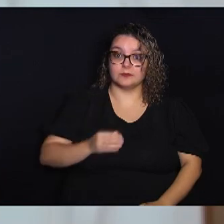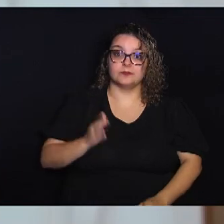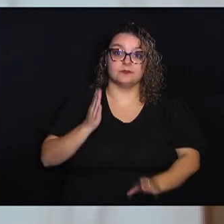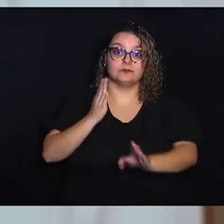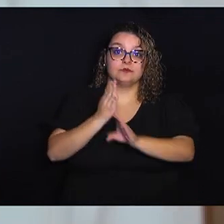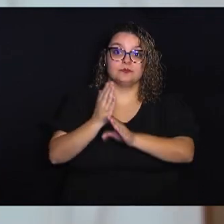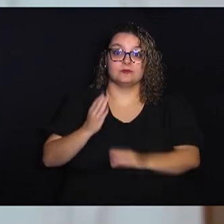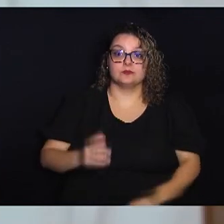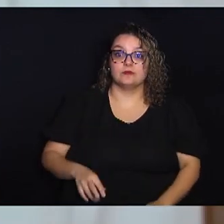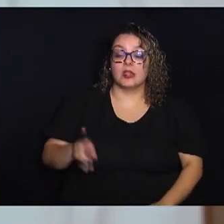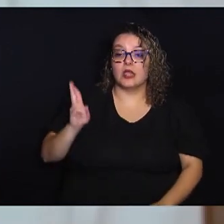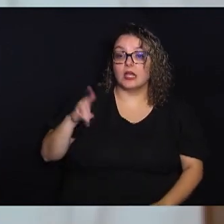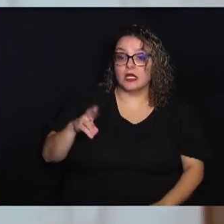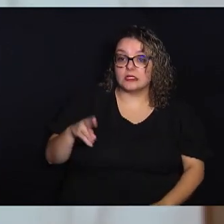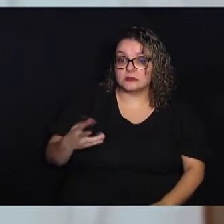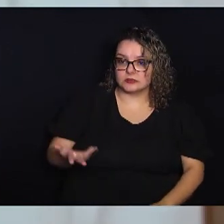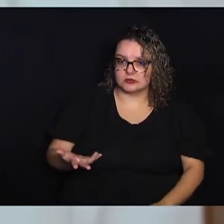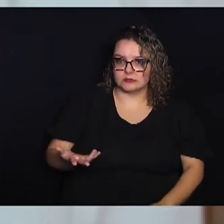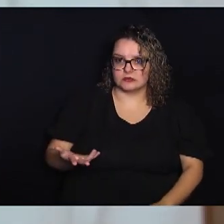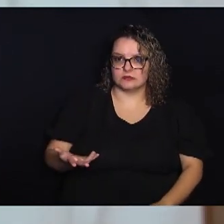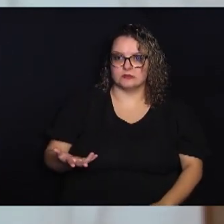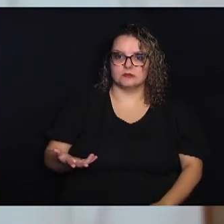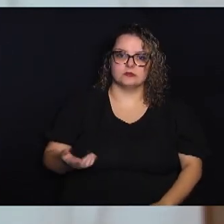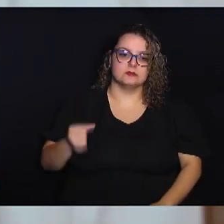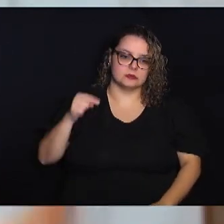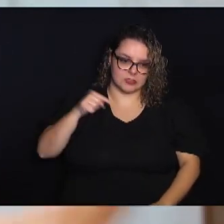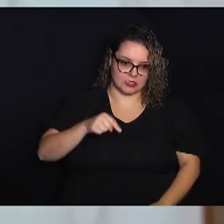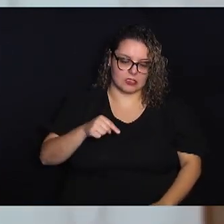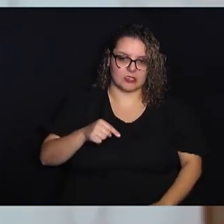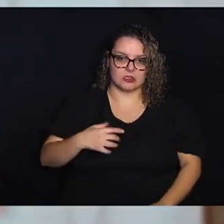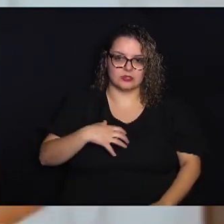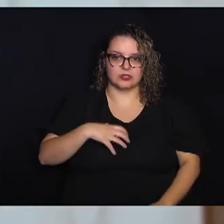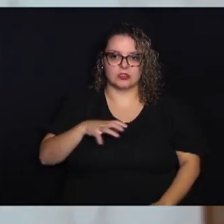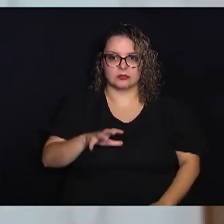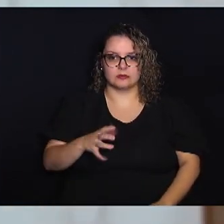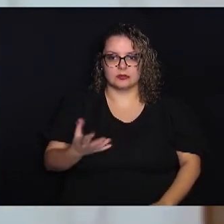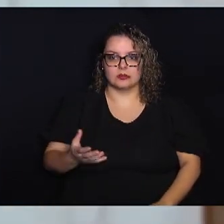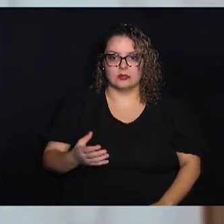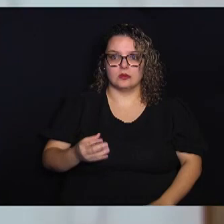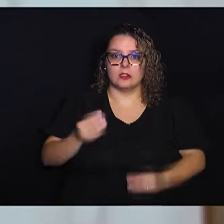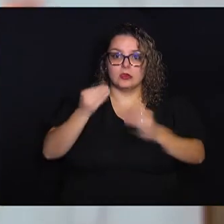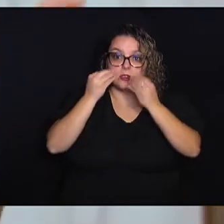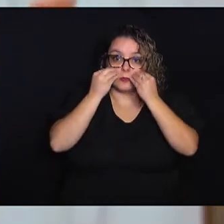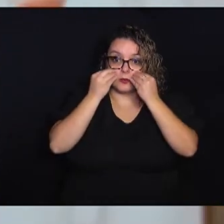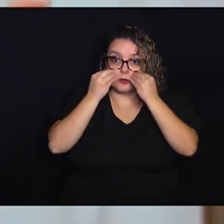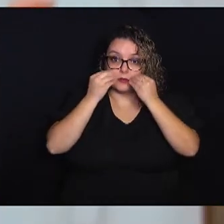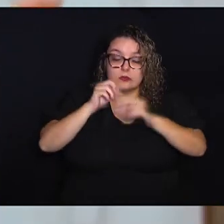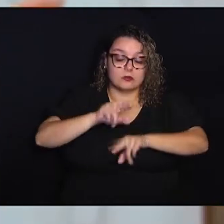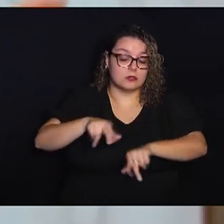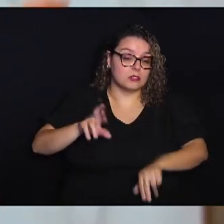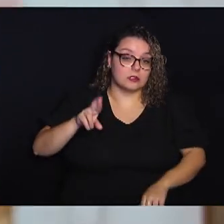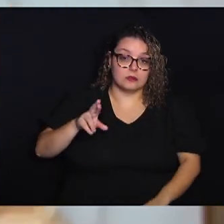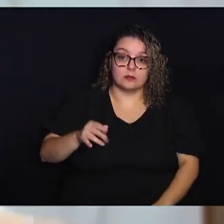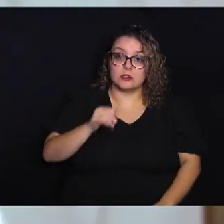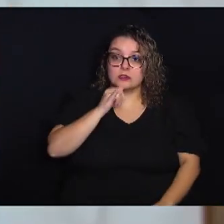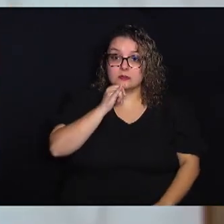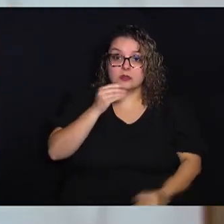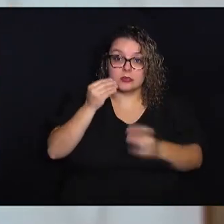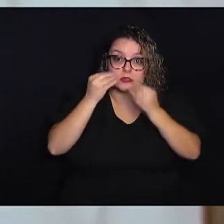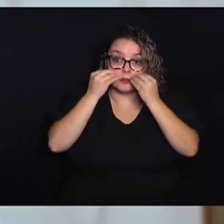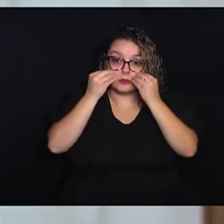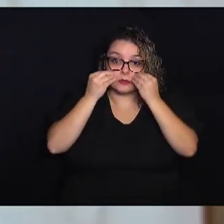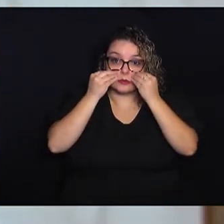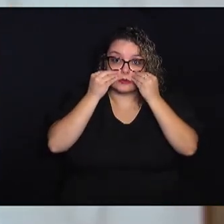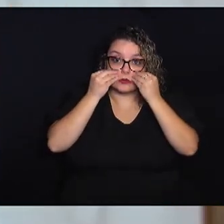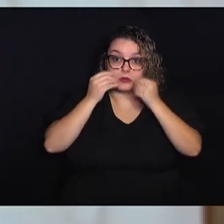da causa daquela condição. Então, a sinusite, você tem também várias causas. Você tem causa, por exemplo, de sinusite